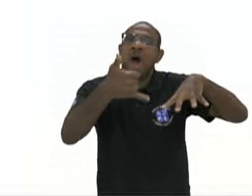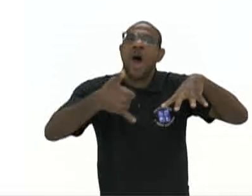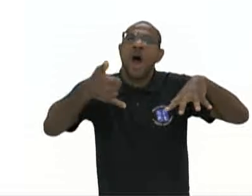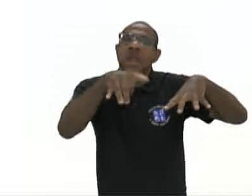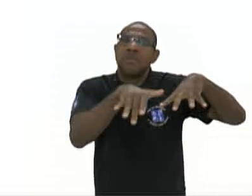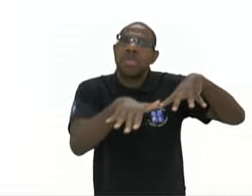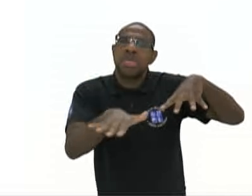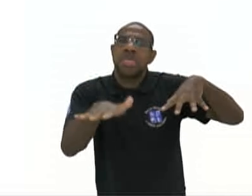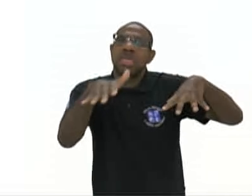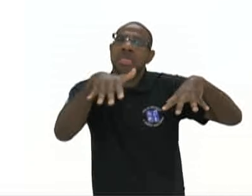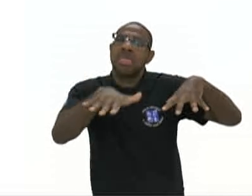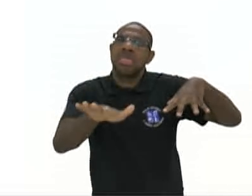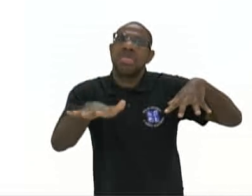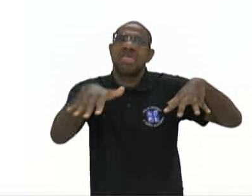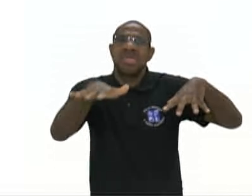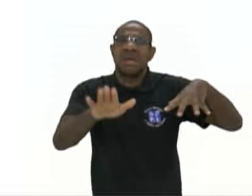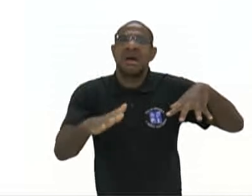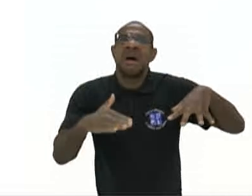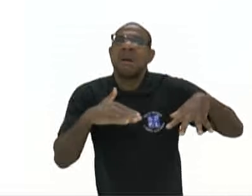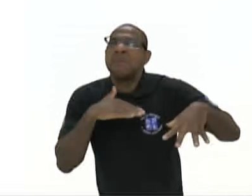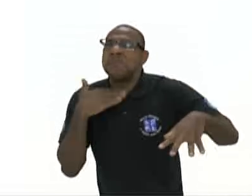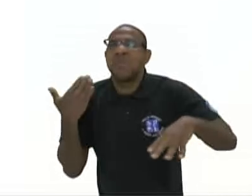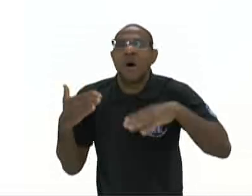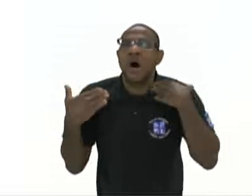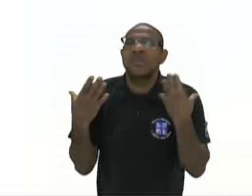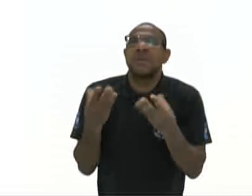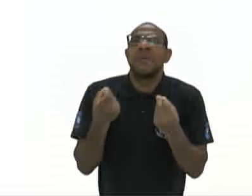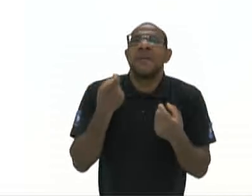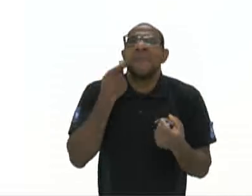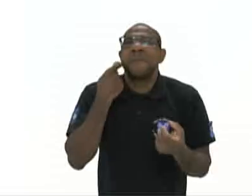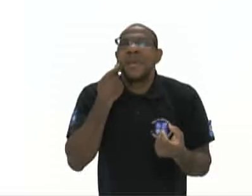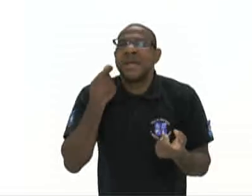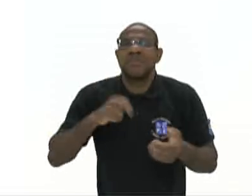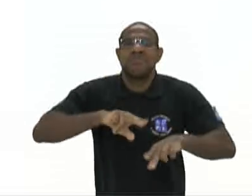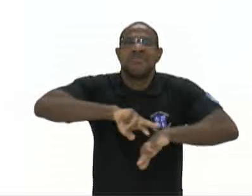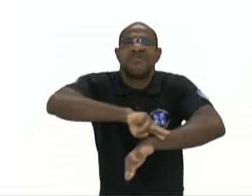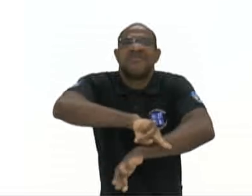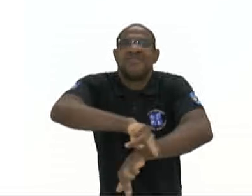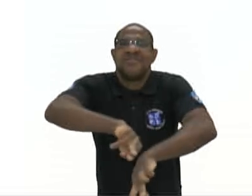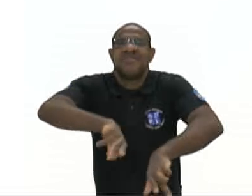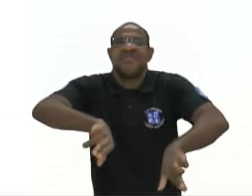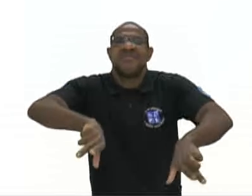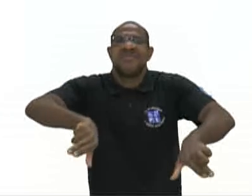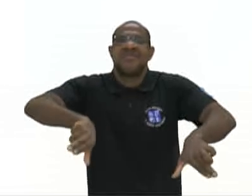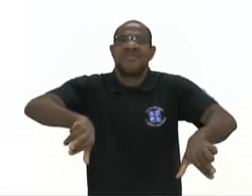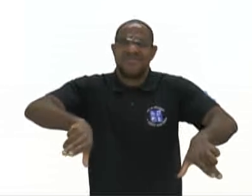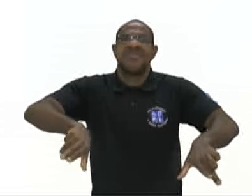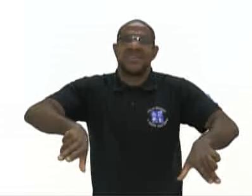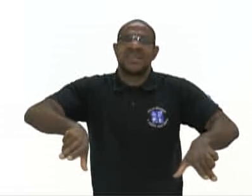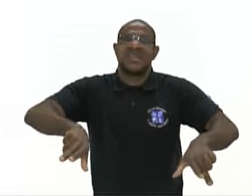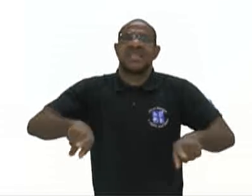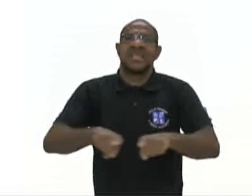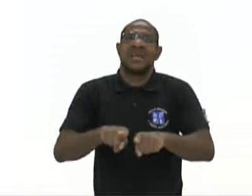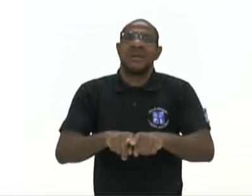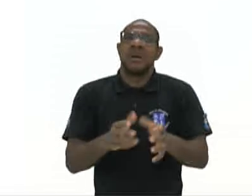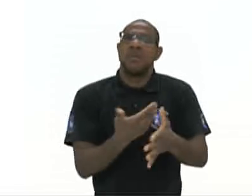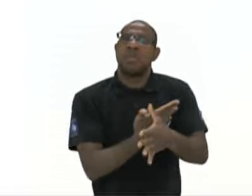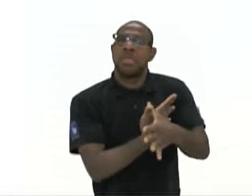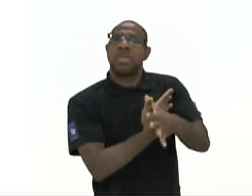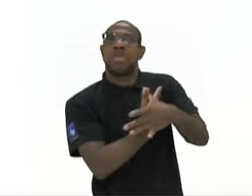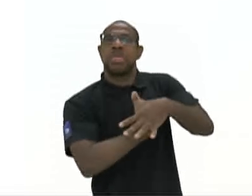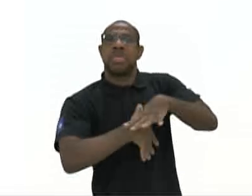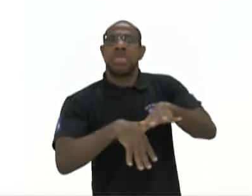provocando a morte de diversas espécies de pescado, animais e aves marinhas, além